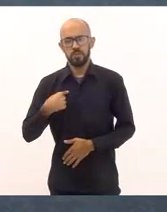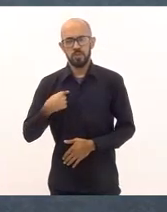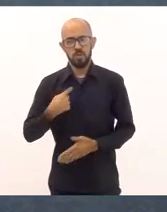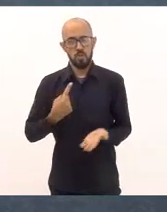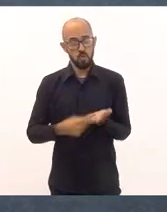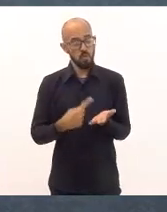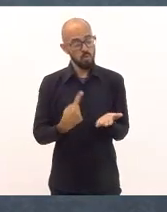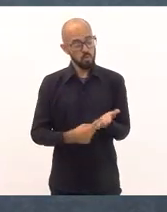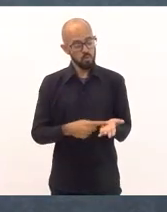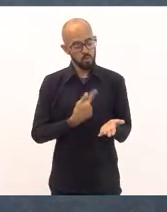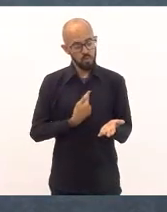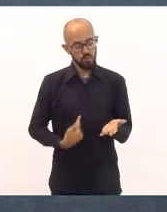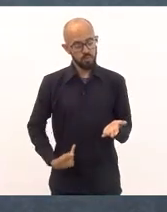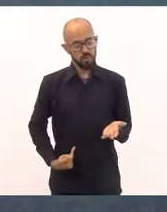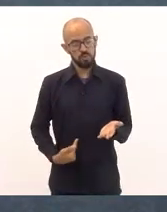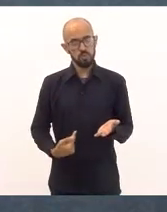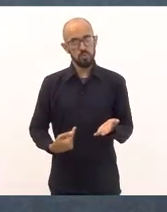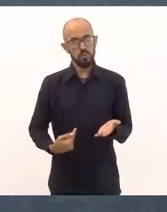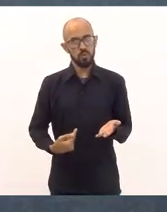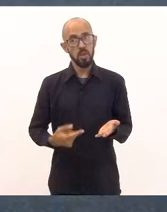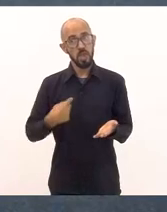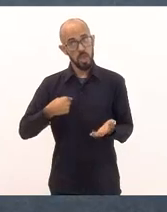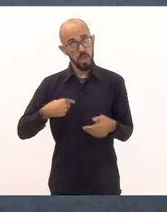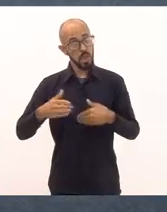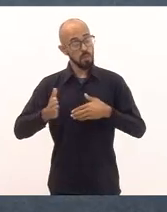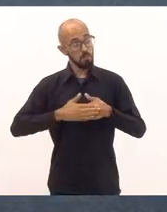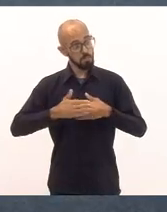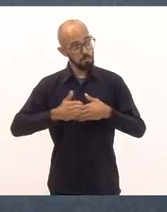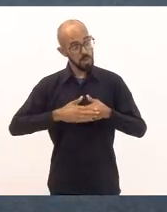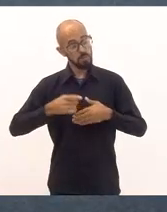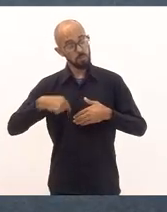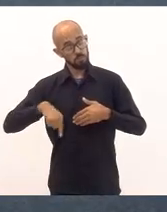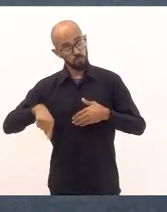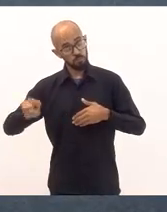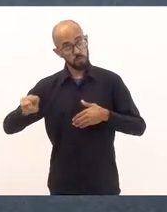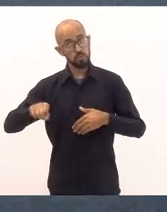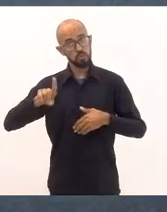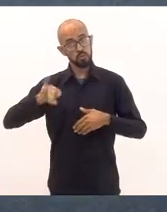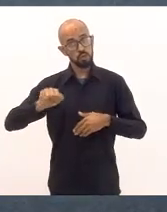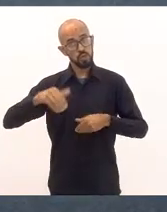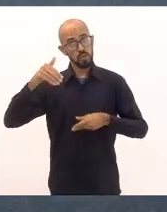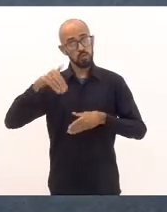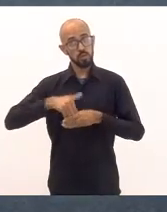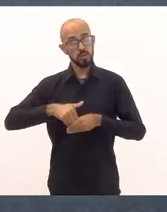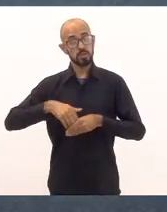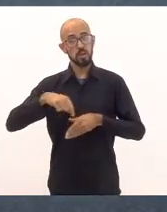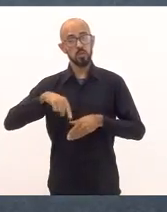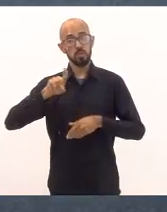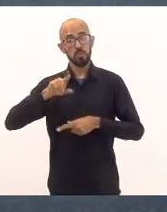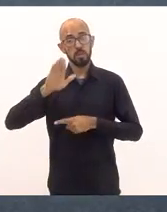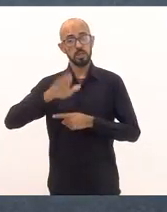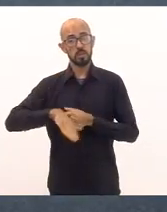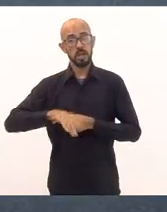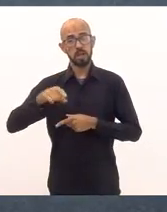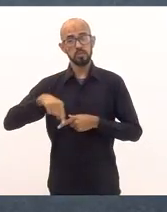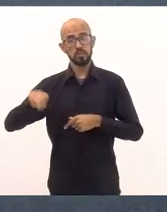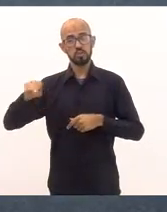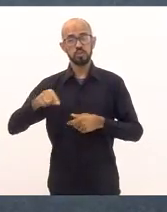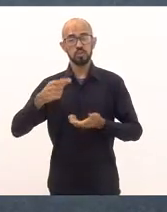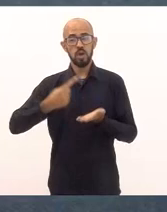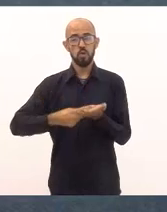governador, voltou atrás, fui no palácio, fiquei até uma hora da tarde no dia da votação, acordamos 50, 25 e